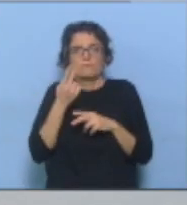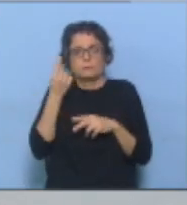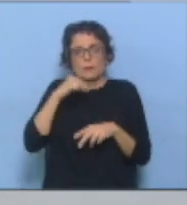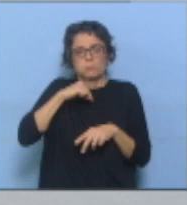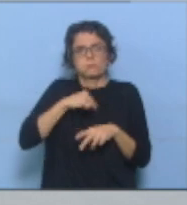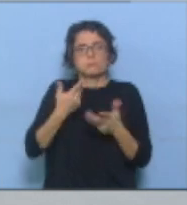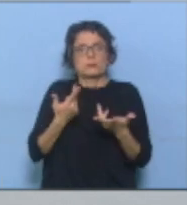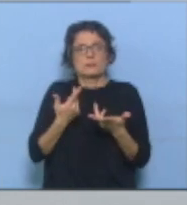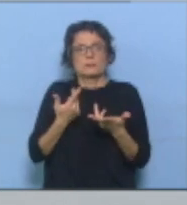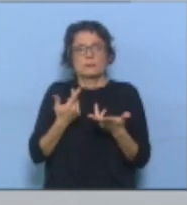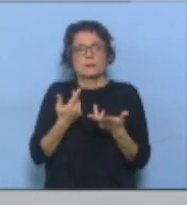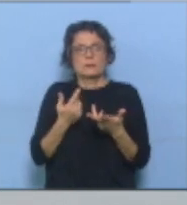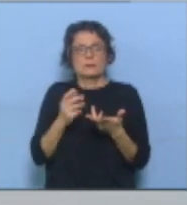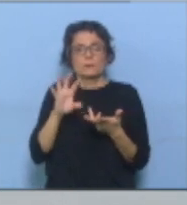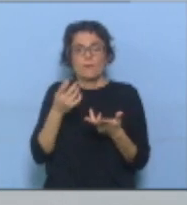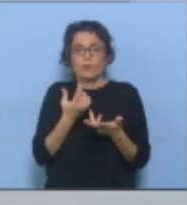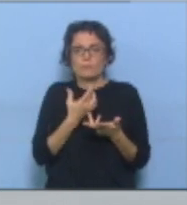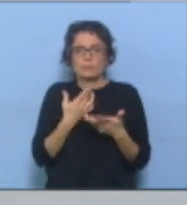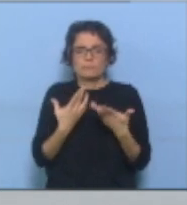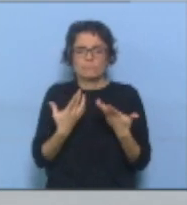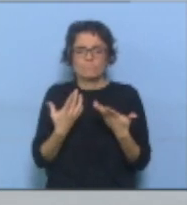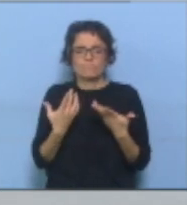todos muito sozinhos nesse diálogo com Deus